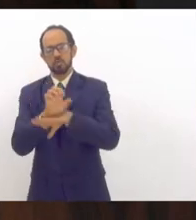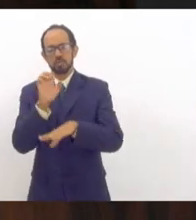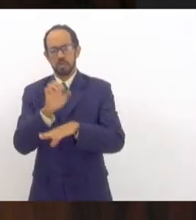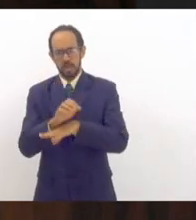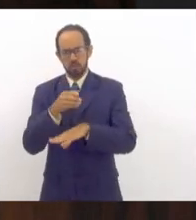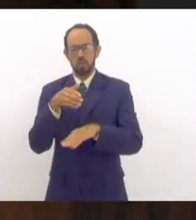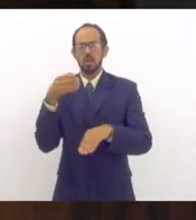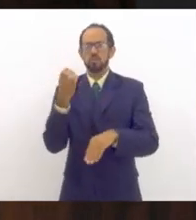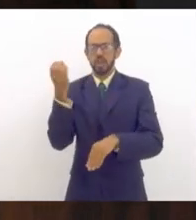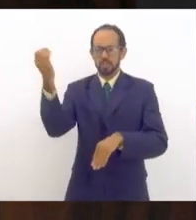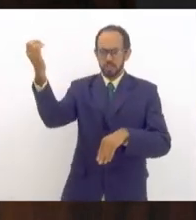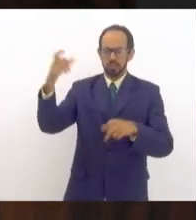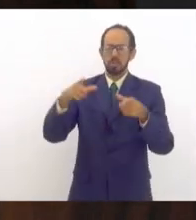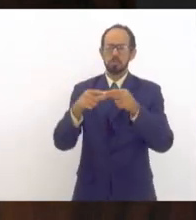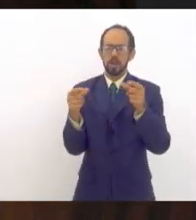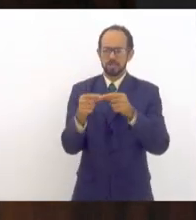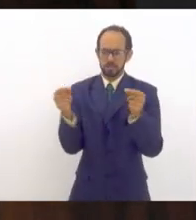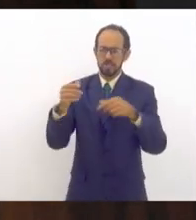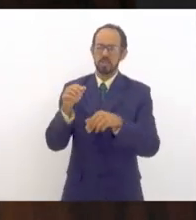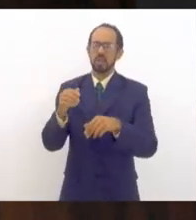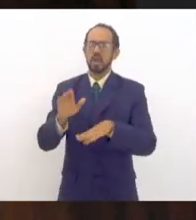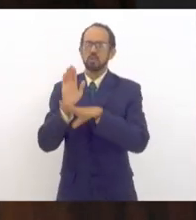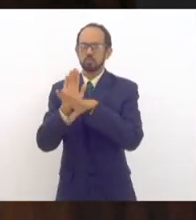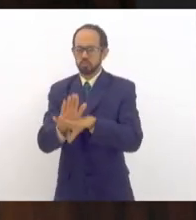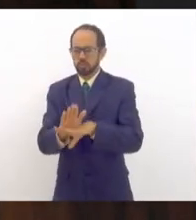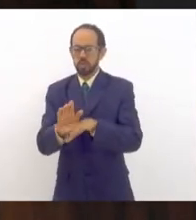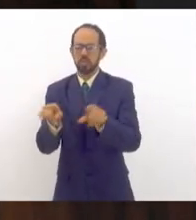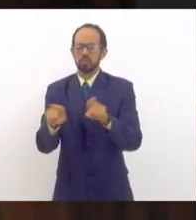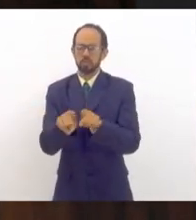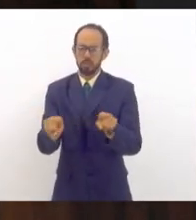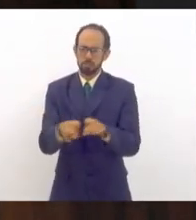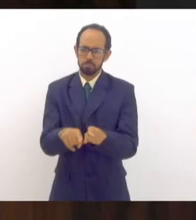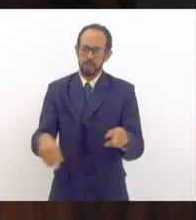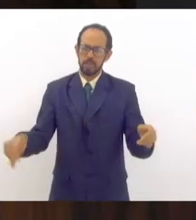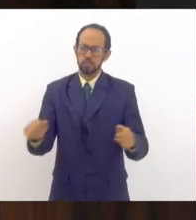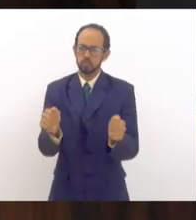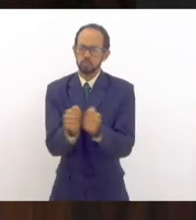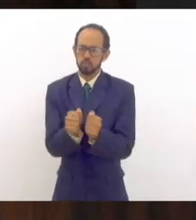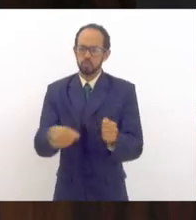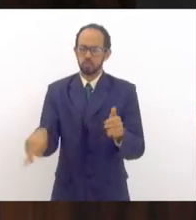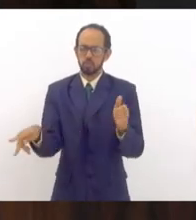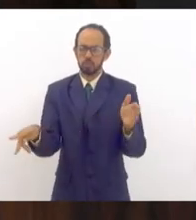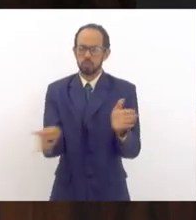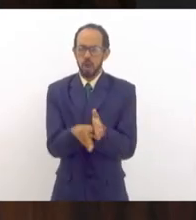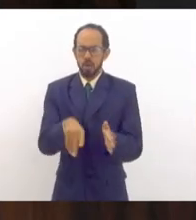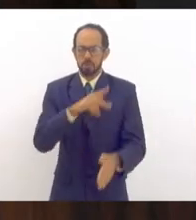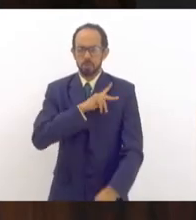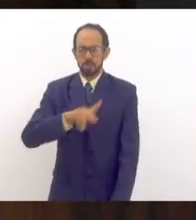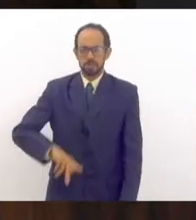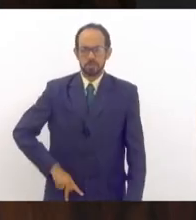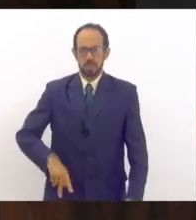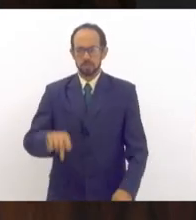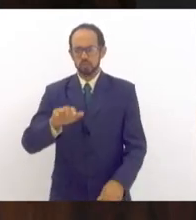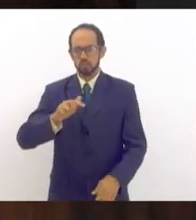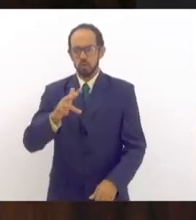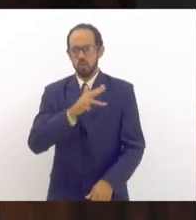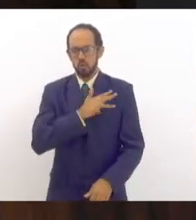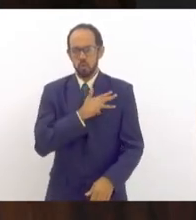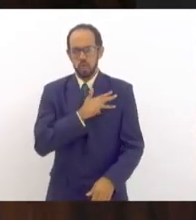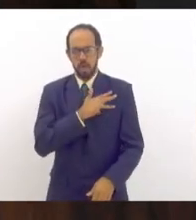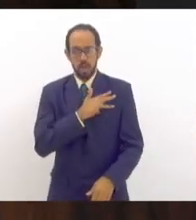Brasília ajudando ainda atrás do nosso próprio presidente Lula aí né que é um presidente que não